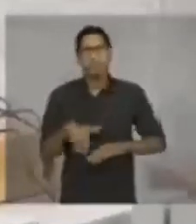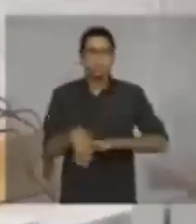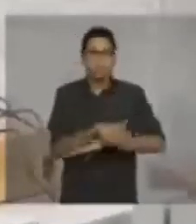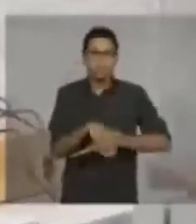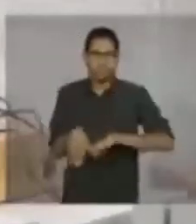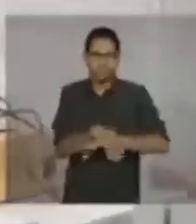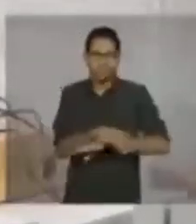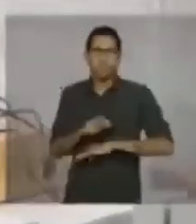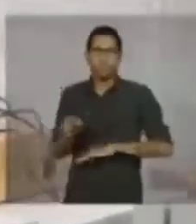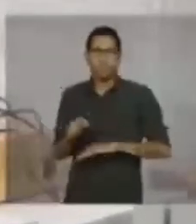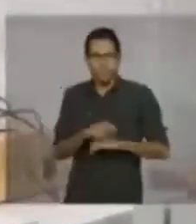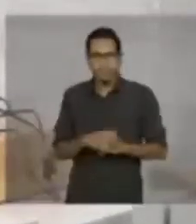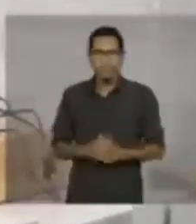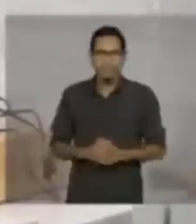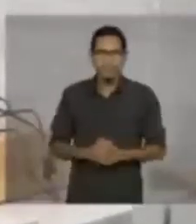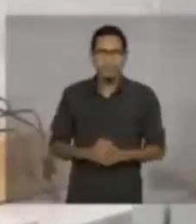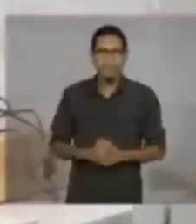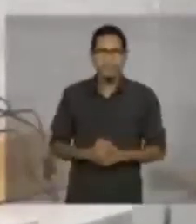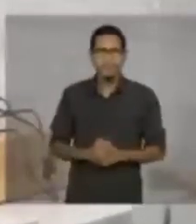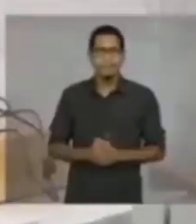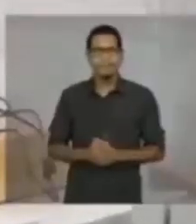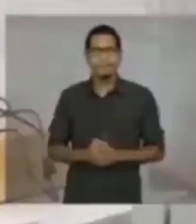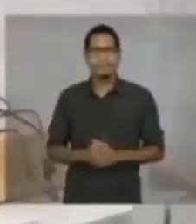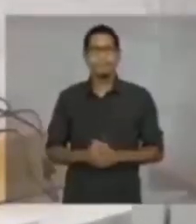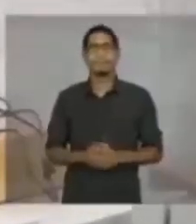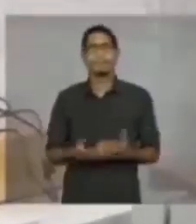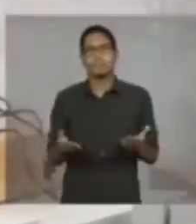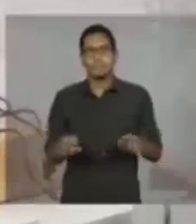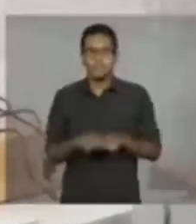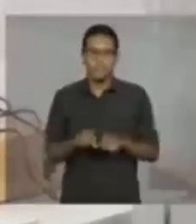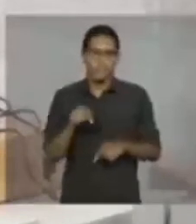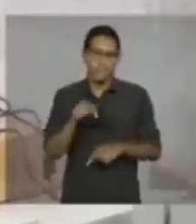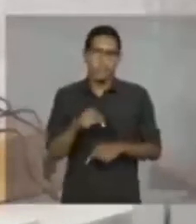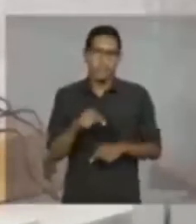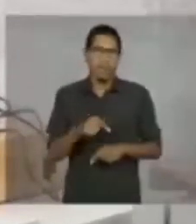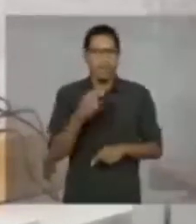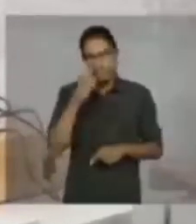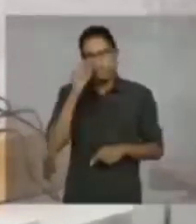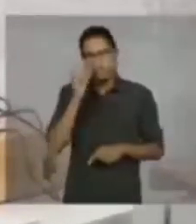na praça, no mato, no córrego. E a bituca também é um